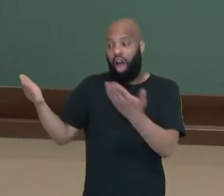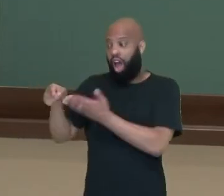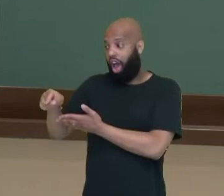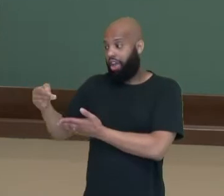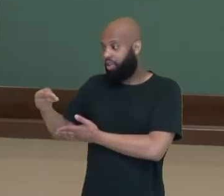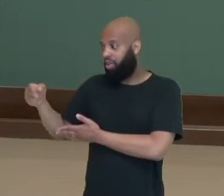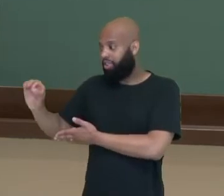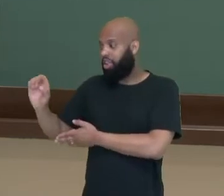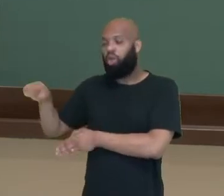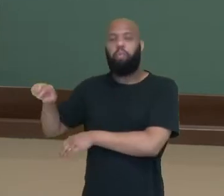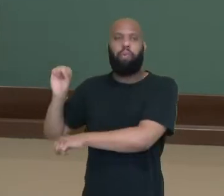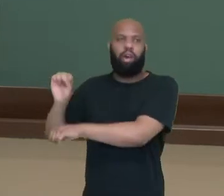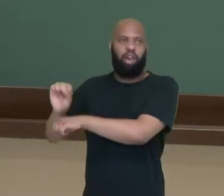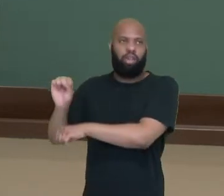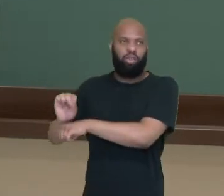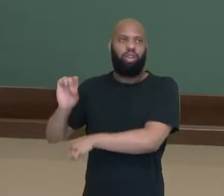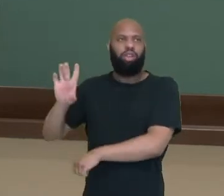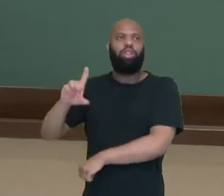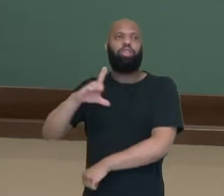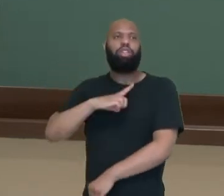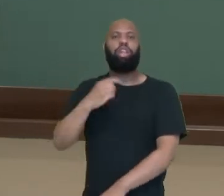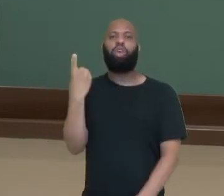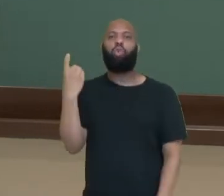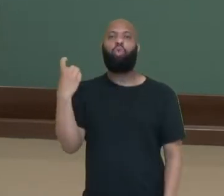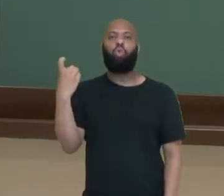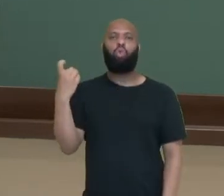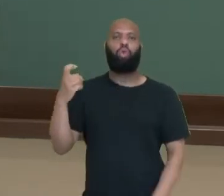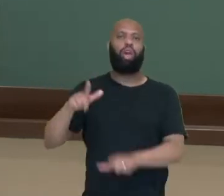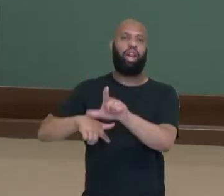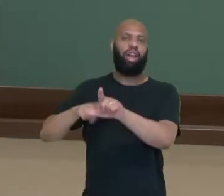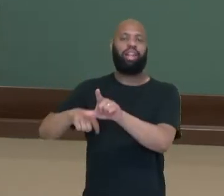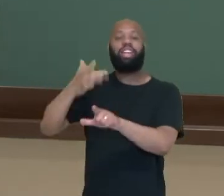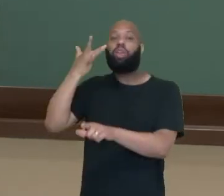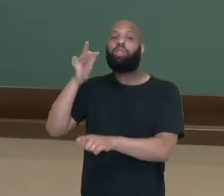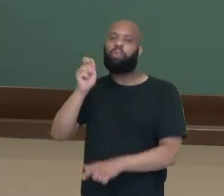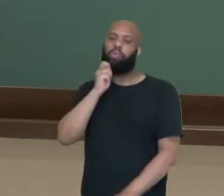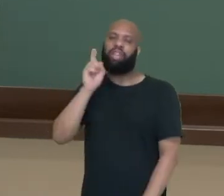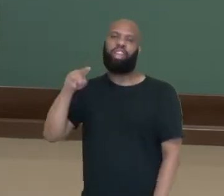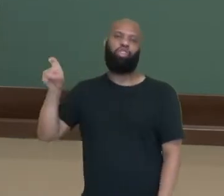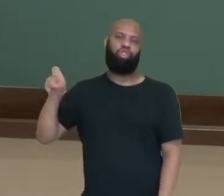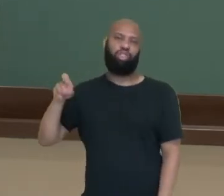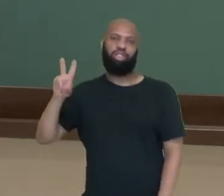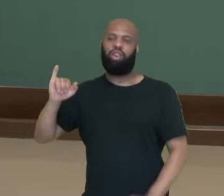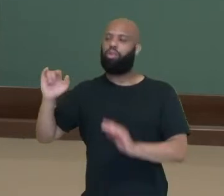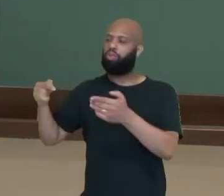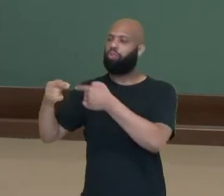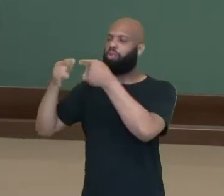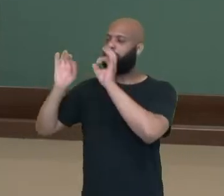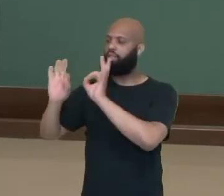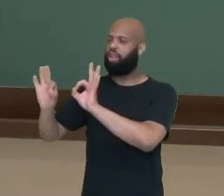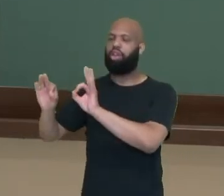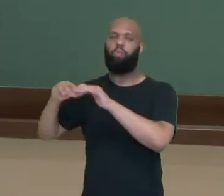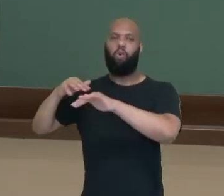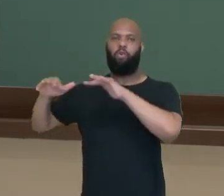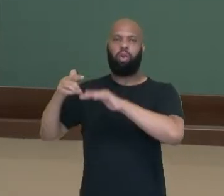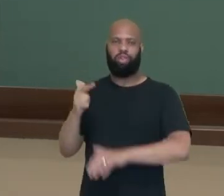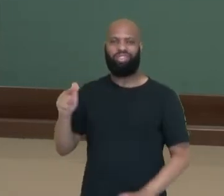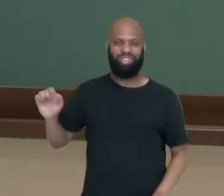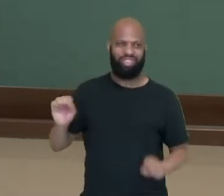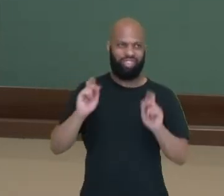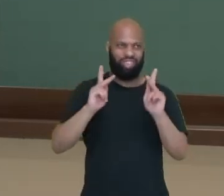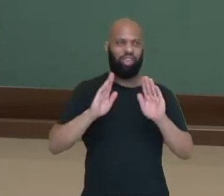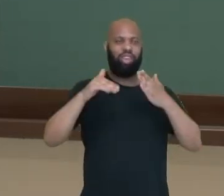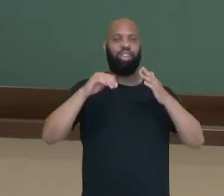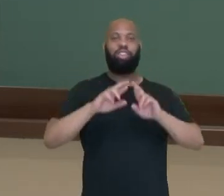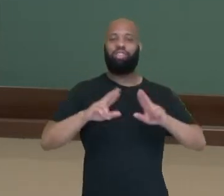estático, parado. Eu tenho apenas um valor de x que vai satisfazer essa equação. Então não está em movimento, tá bom? Então